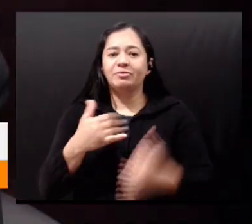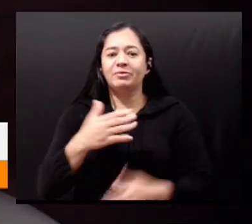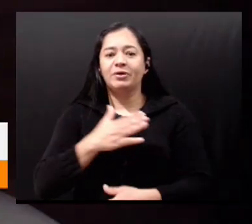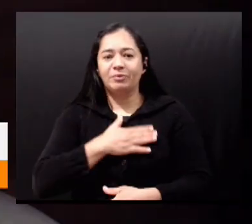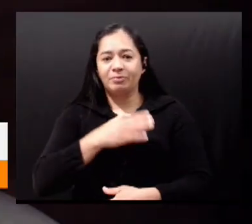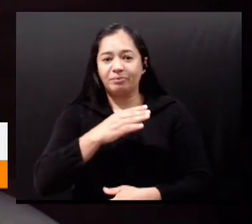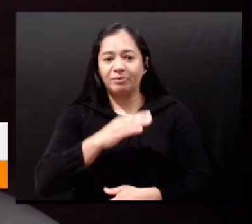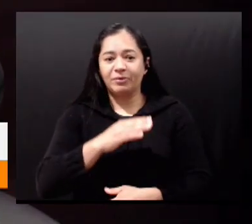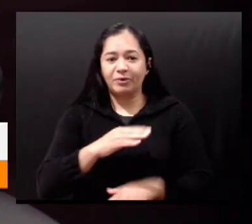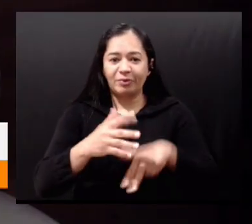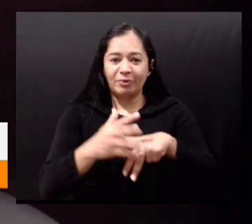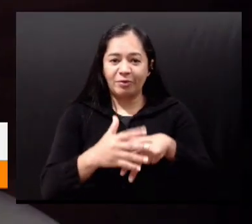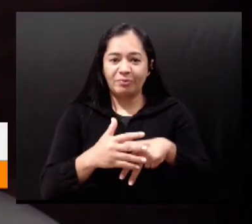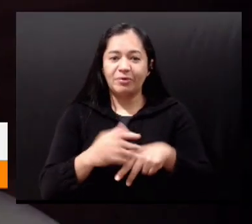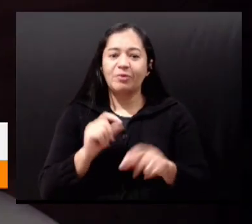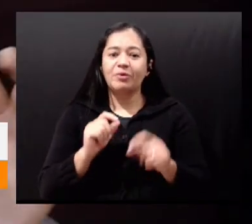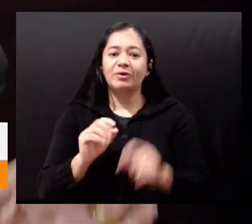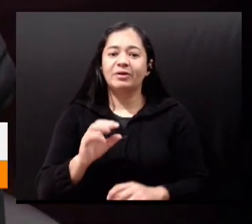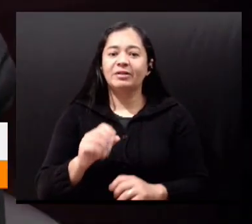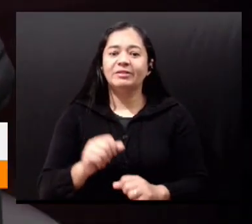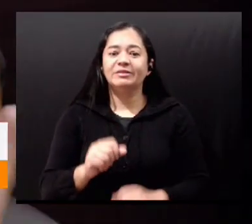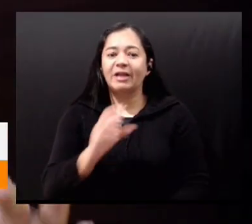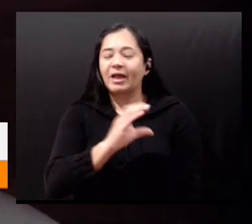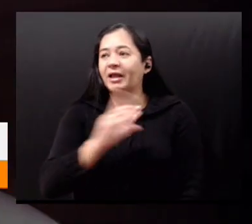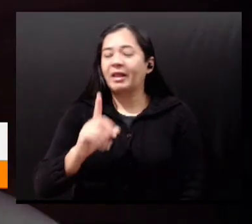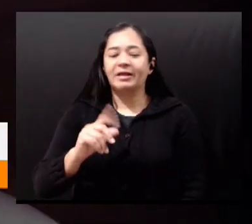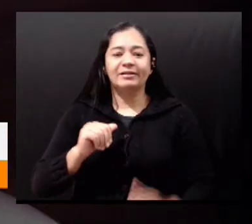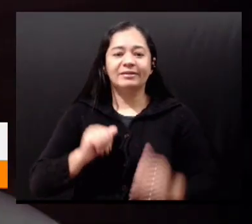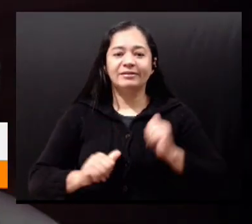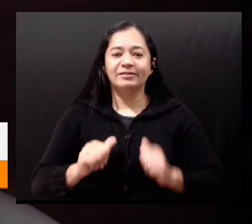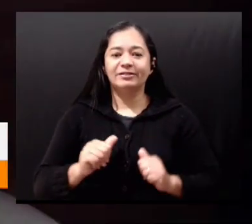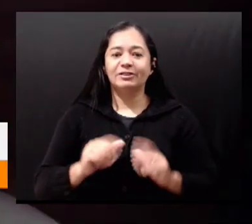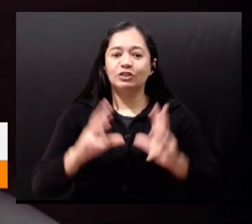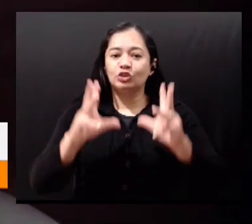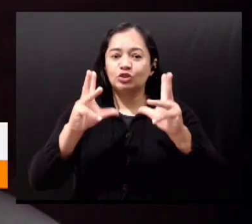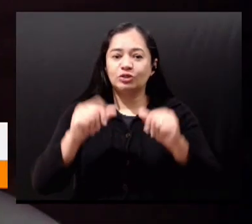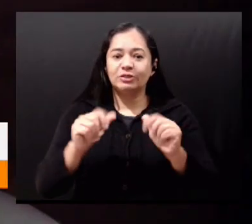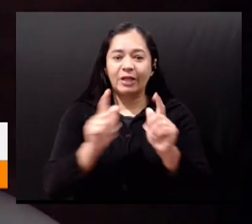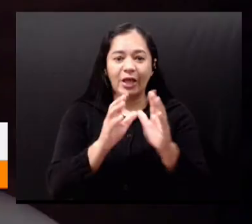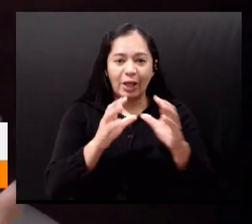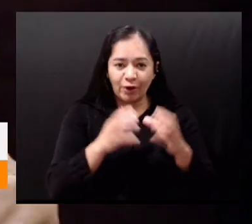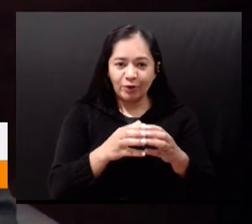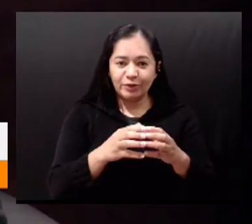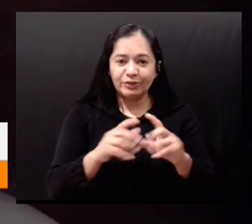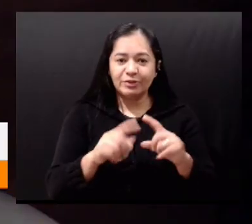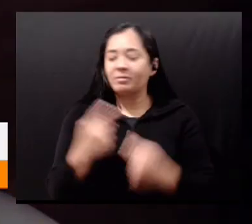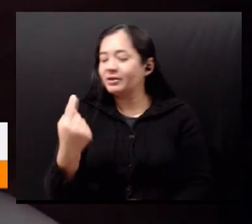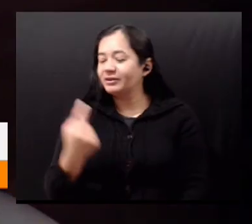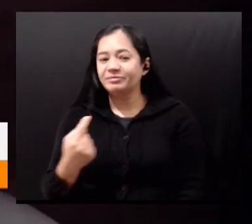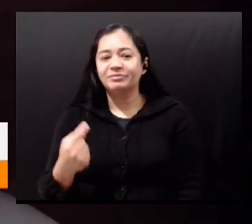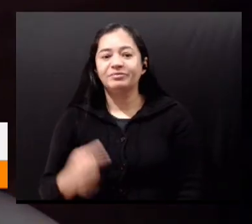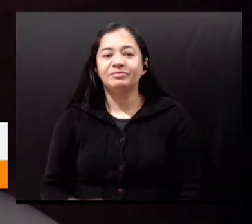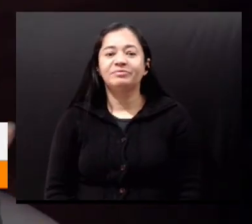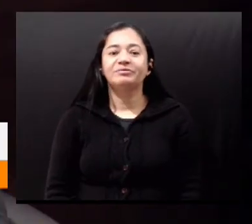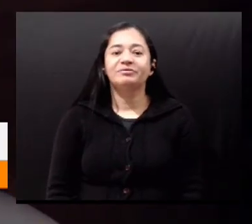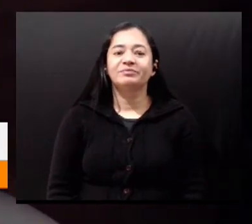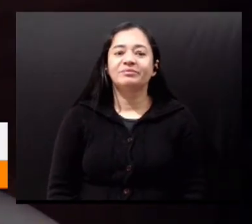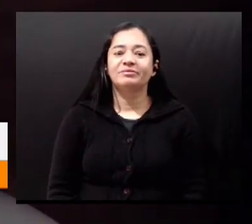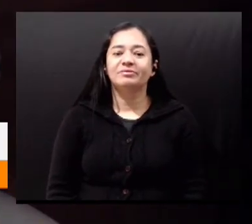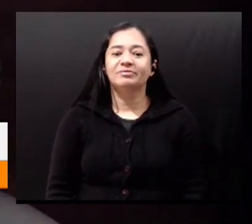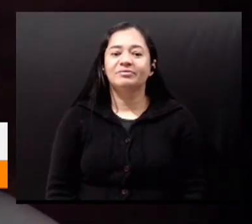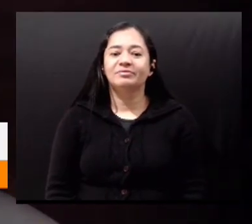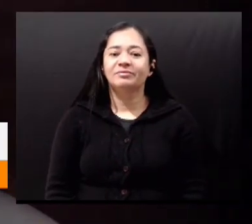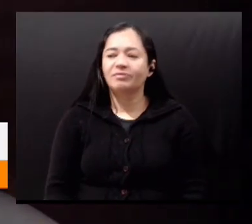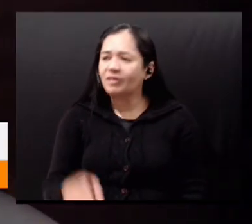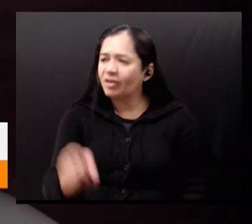tem uma situação clássica de ansiedade. Para todo, é coletiva, mas é individual. Fala para qualquer pessoa, viu? O pessoal do